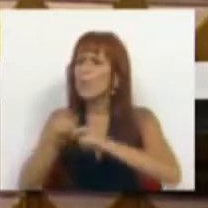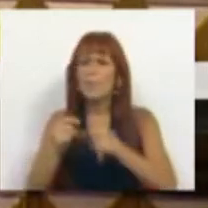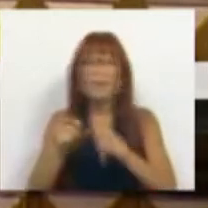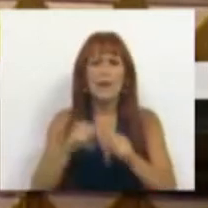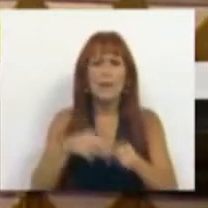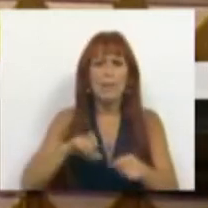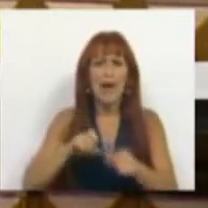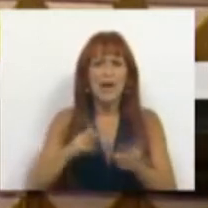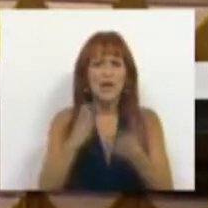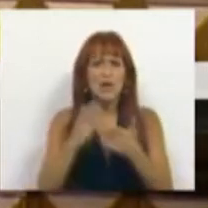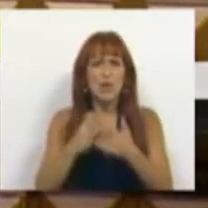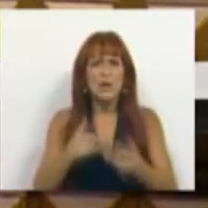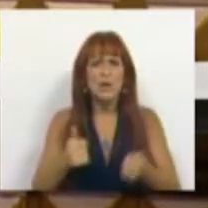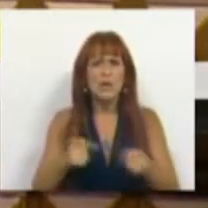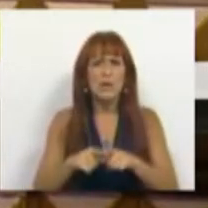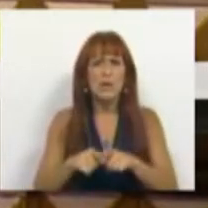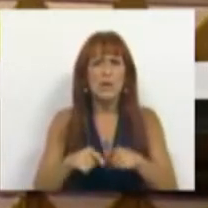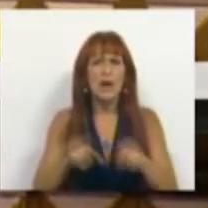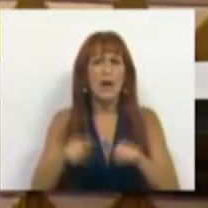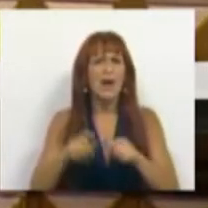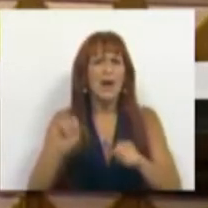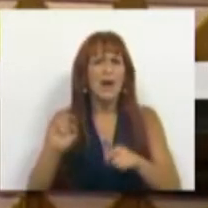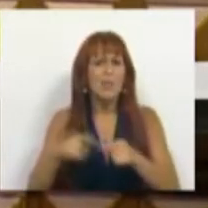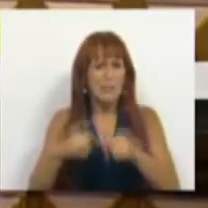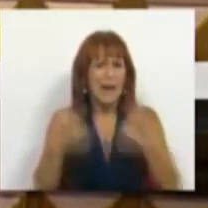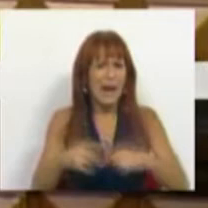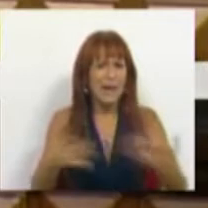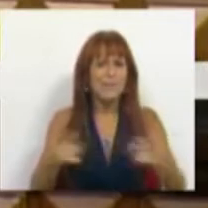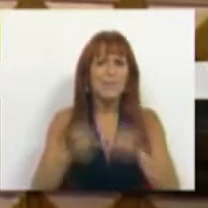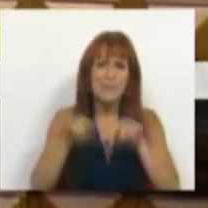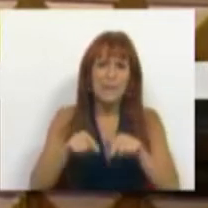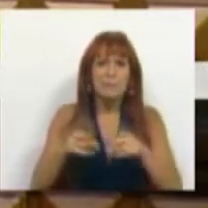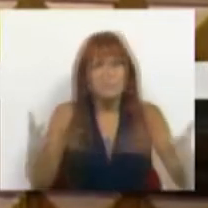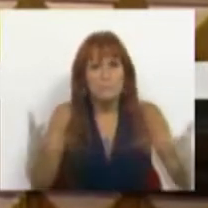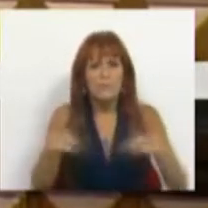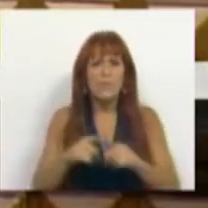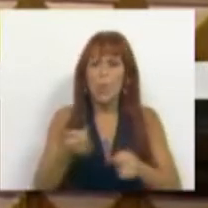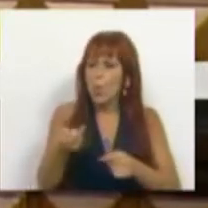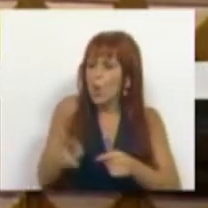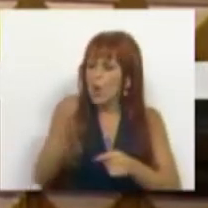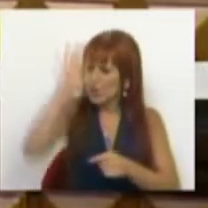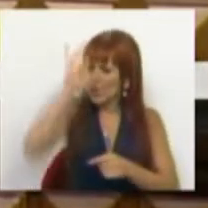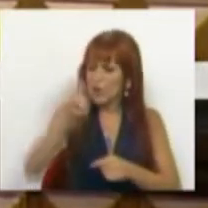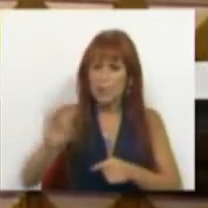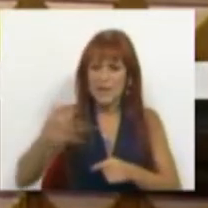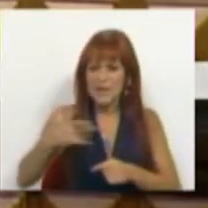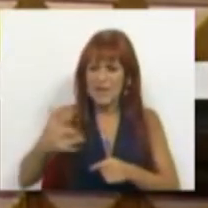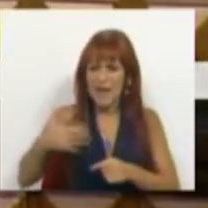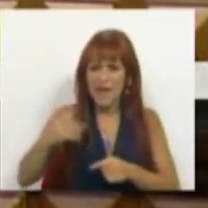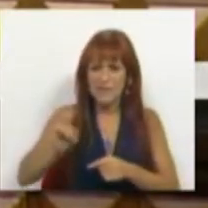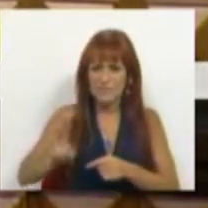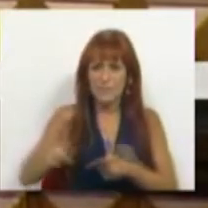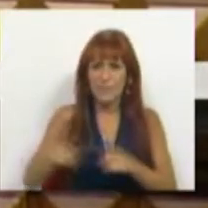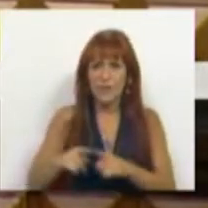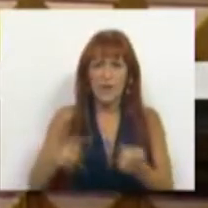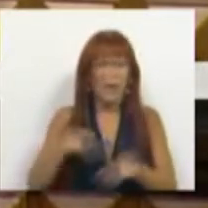não identificou esta como uma das prioritárias, apesar de o ser. E eis que o anterior governo do PSD e CDS,